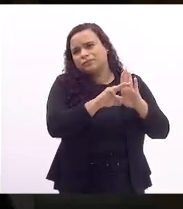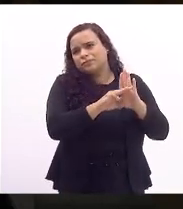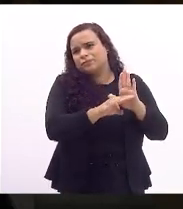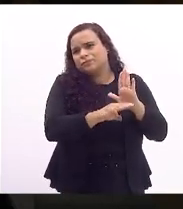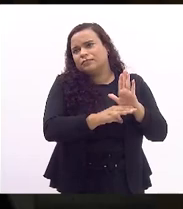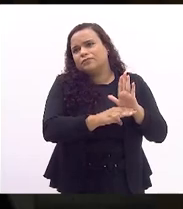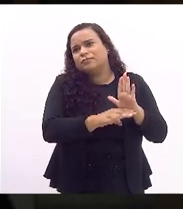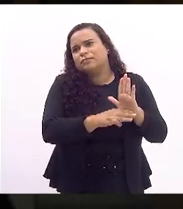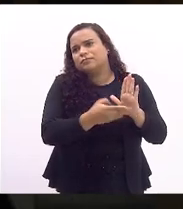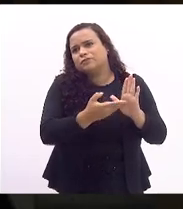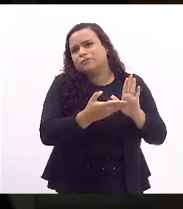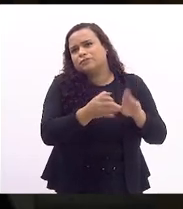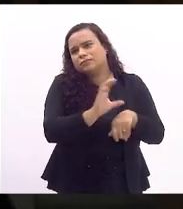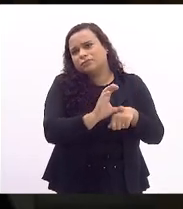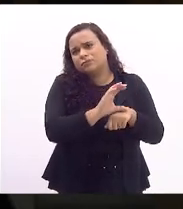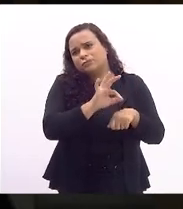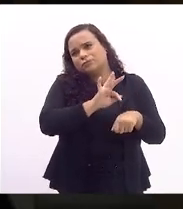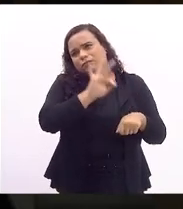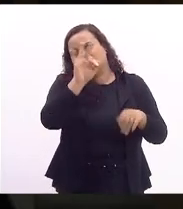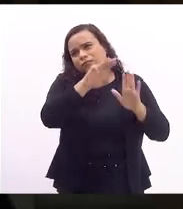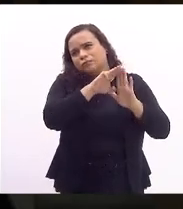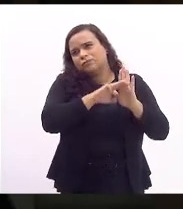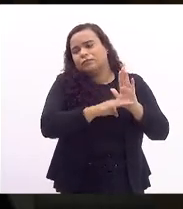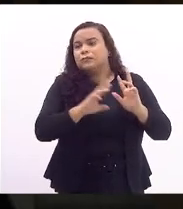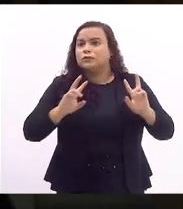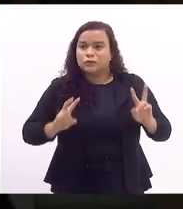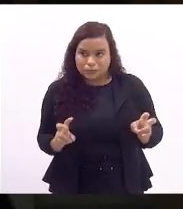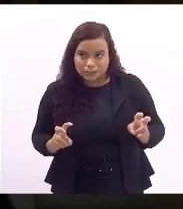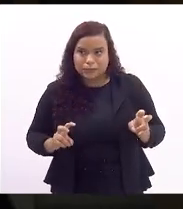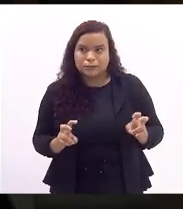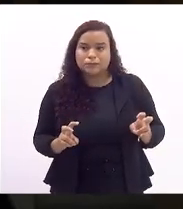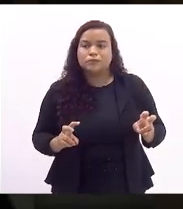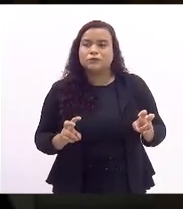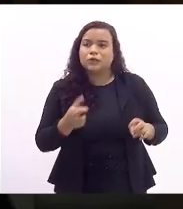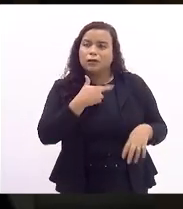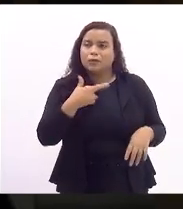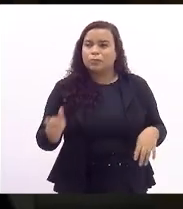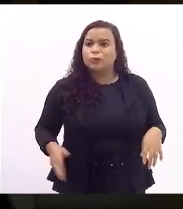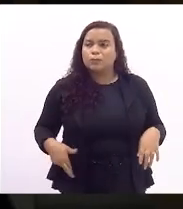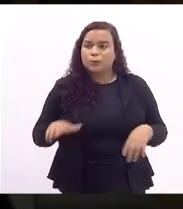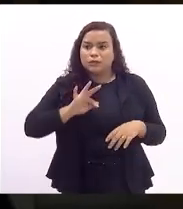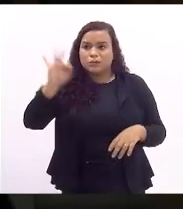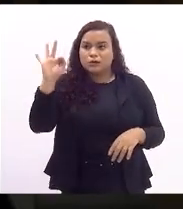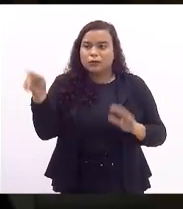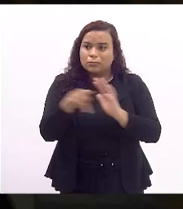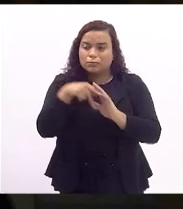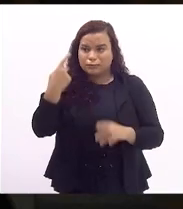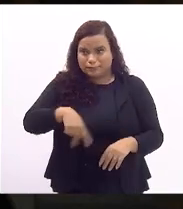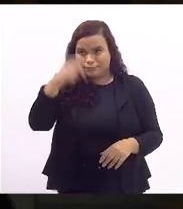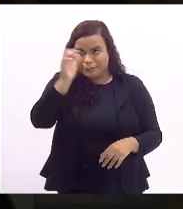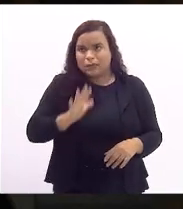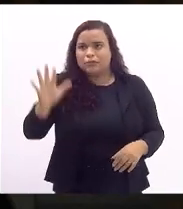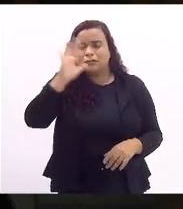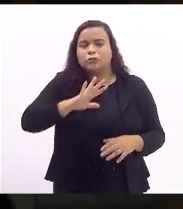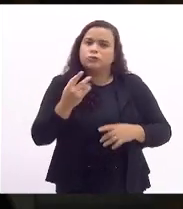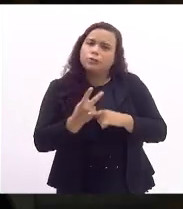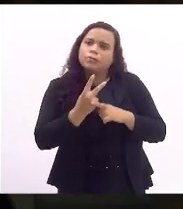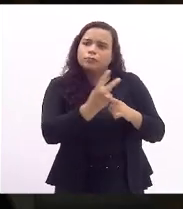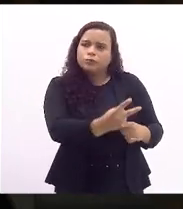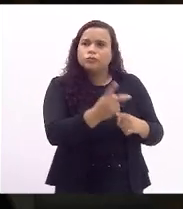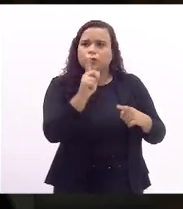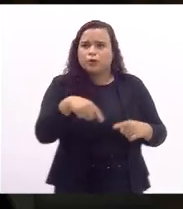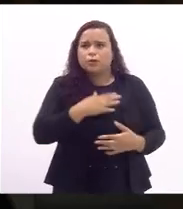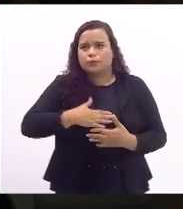a construção federal naquilo que a República Federativa brasileira deve buscar